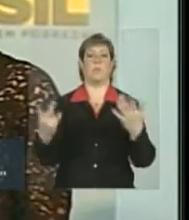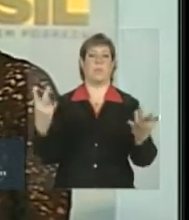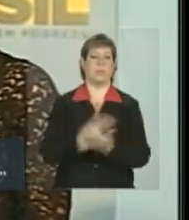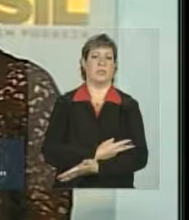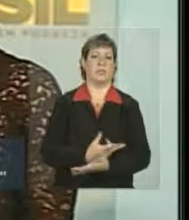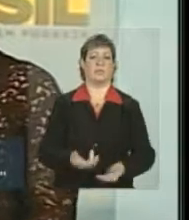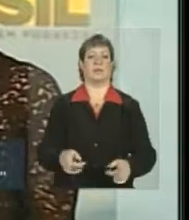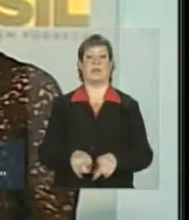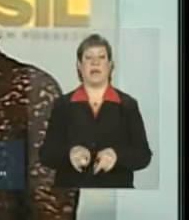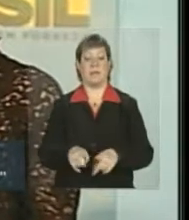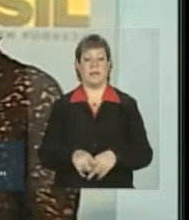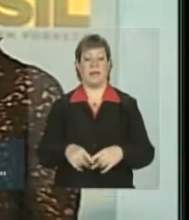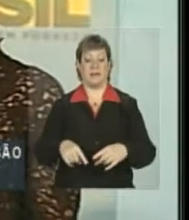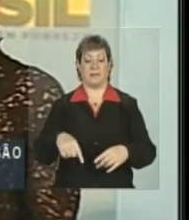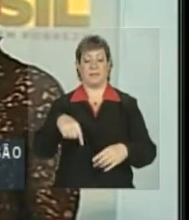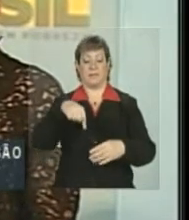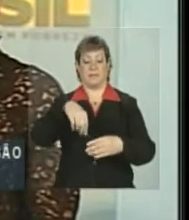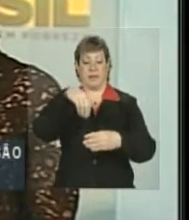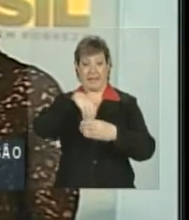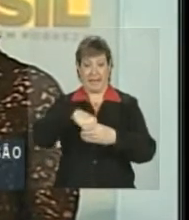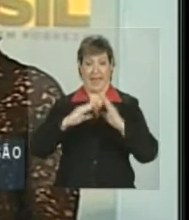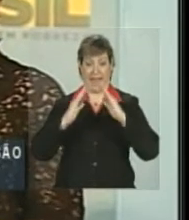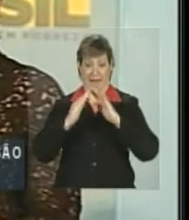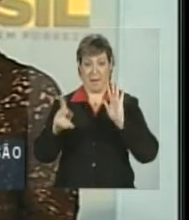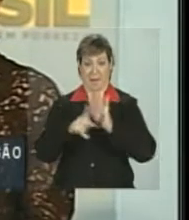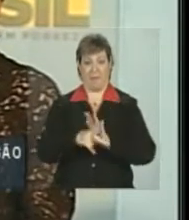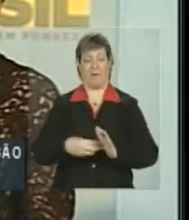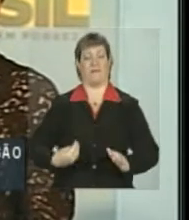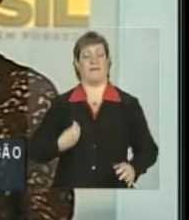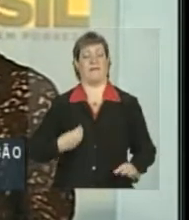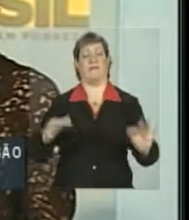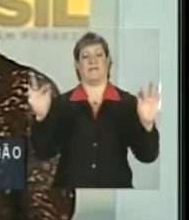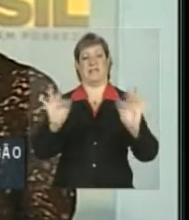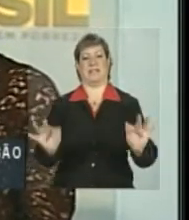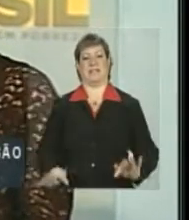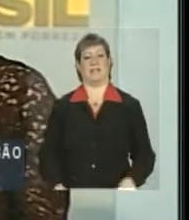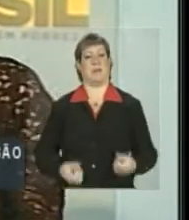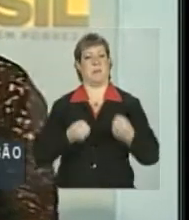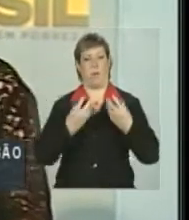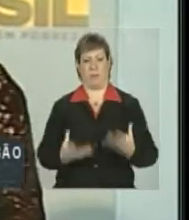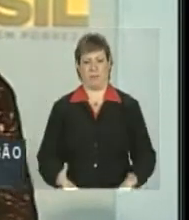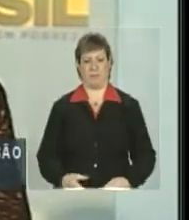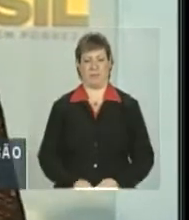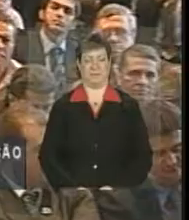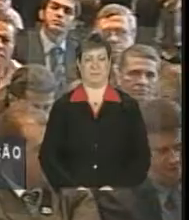também onde comemorar todas as conquistas e viver toda a felicidade.